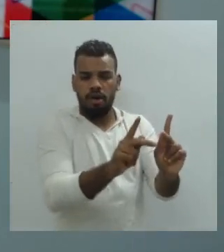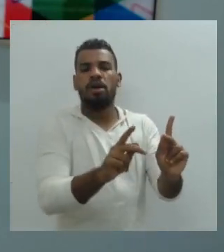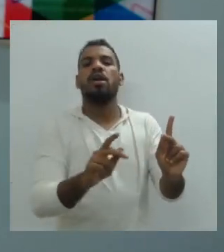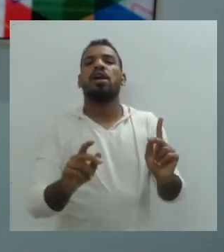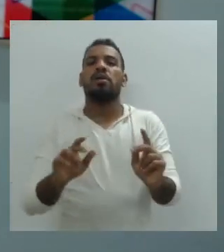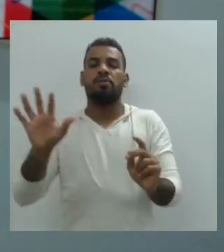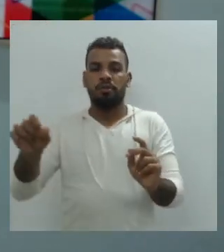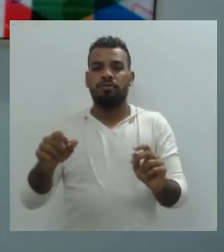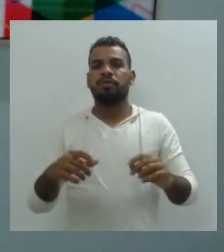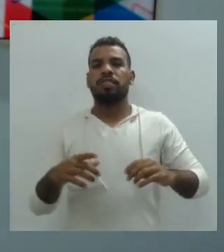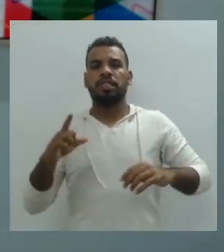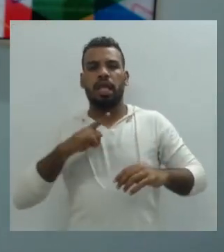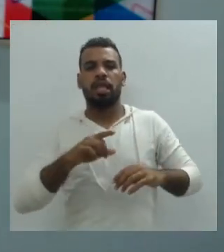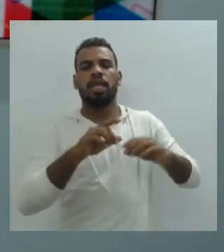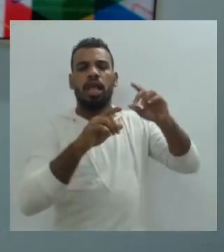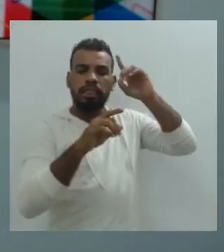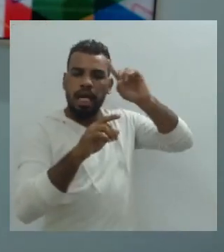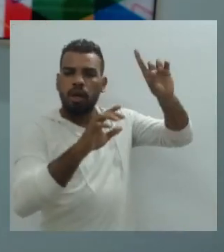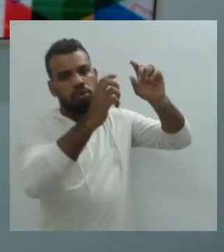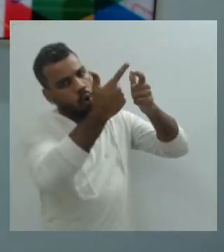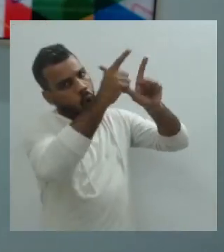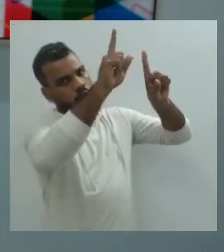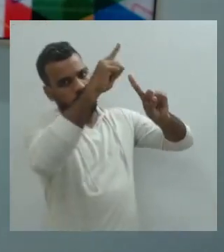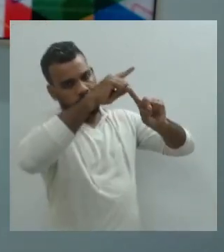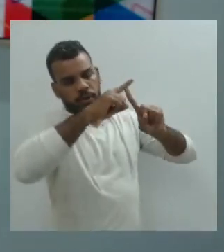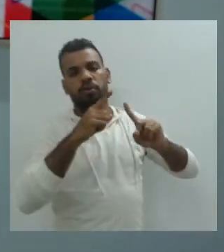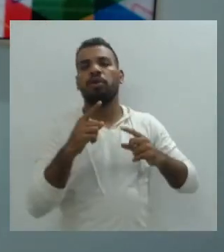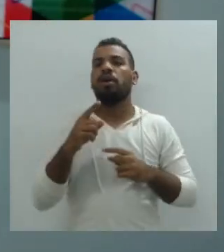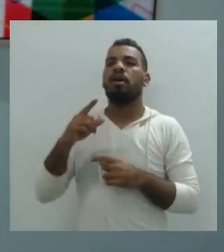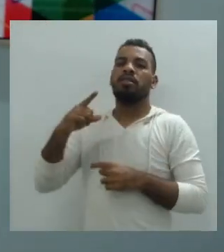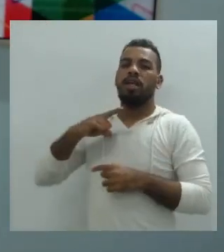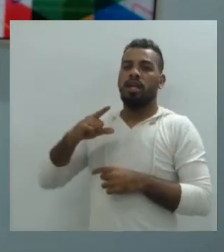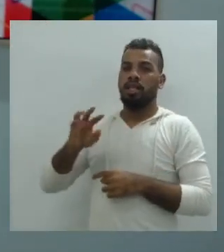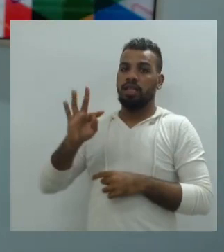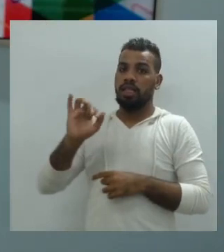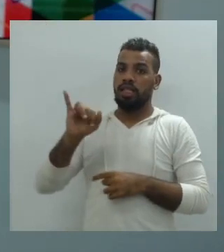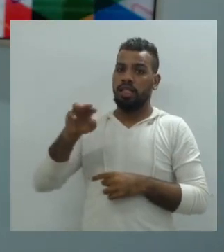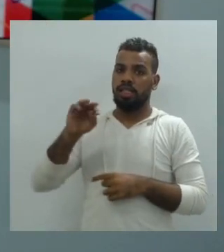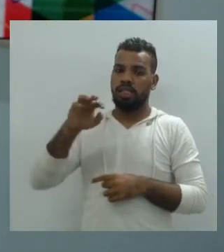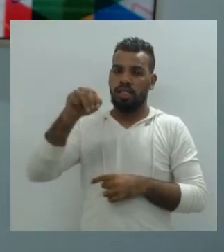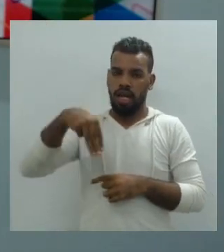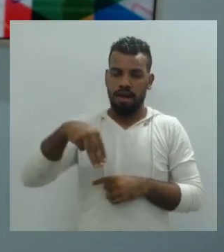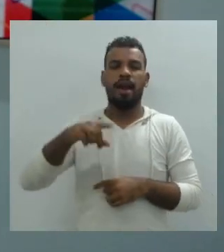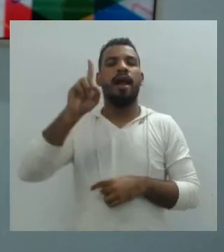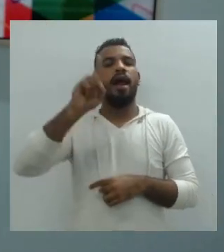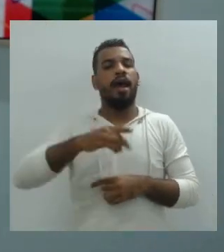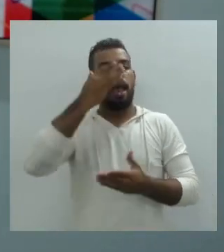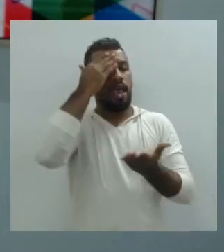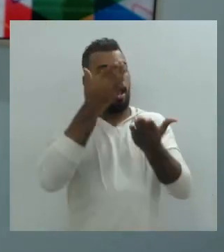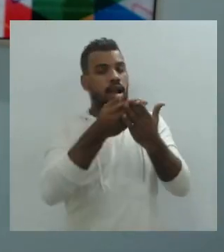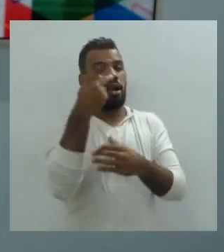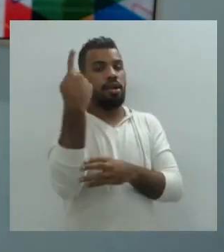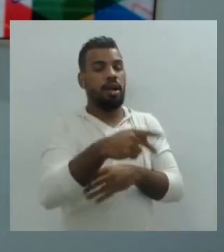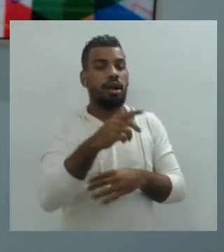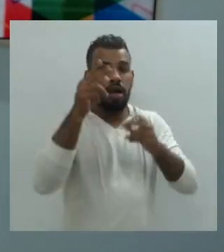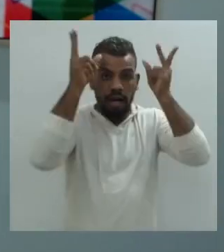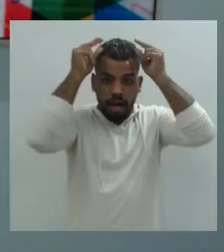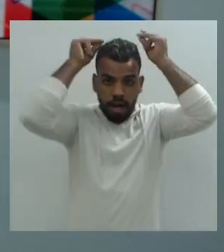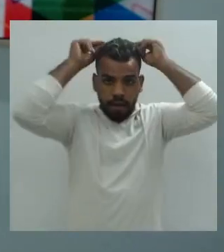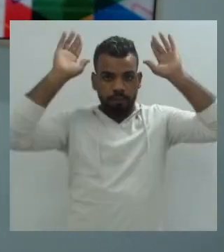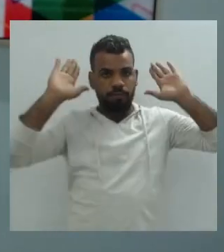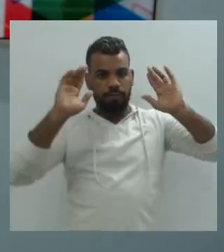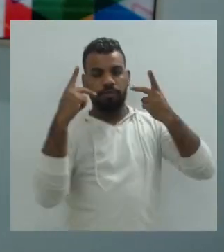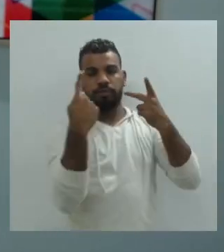eu falo de deuses, estou tratando da crença mitológica dos antigos gregos, mas isso não só